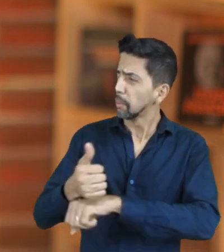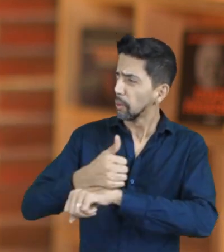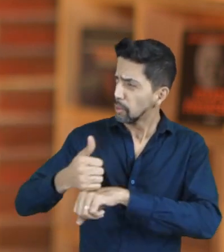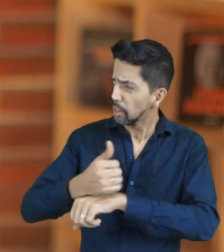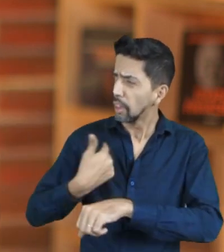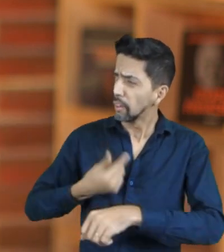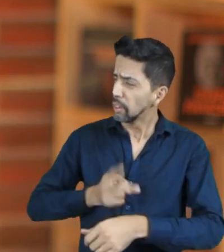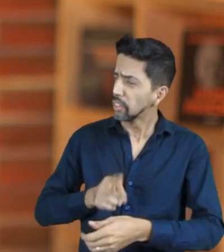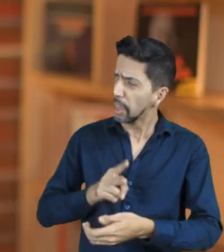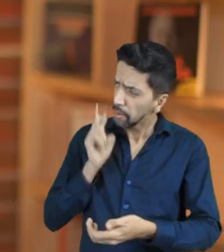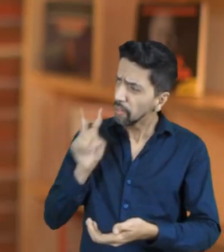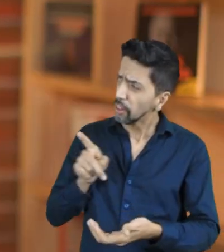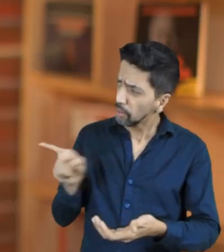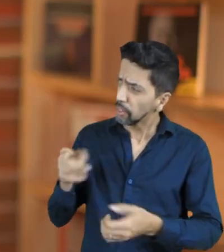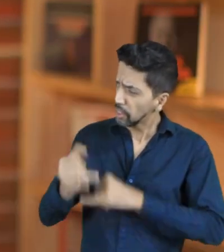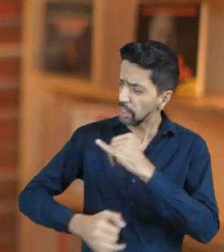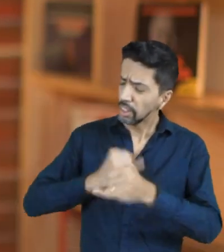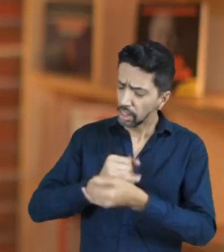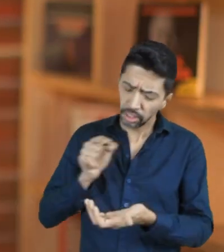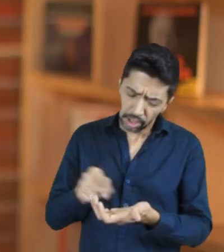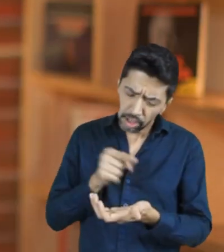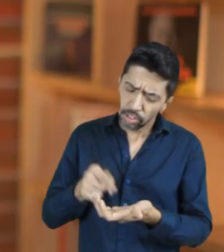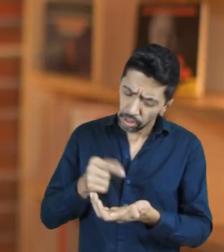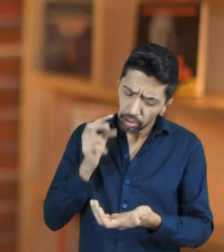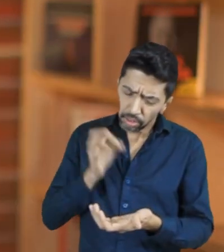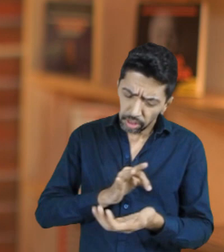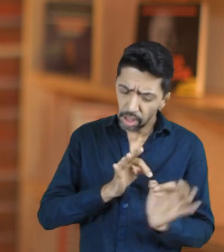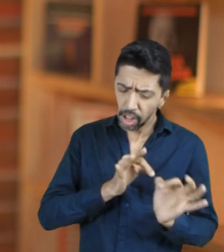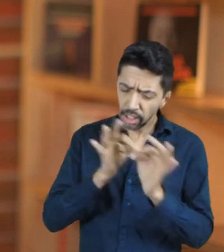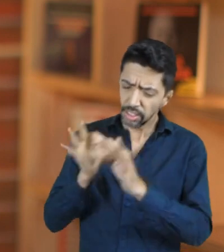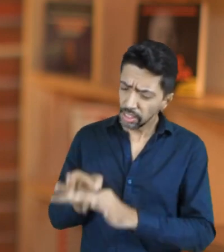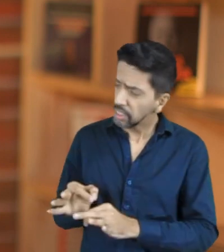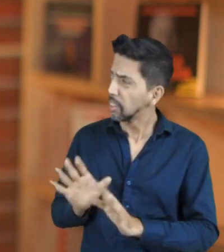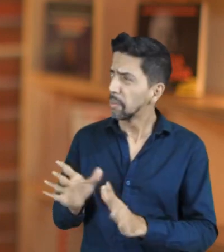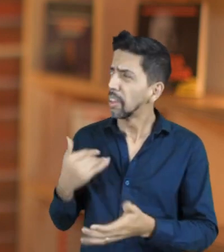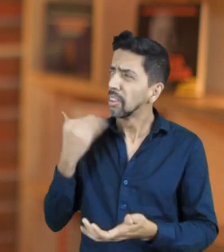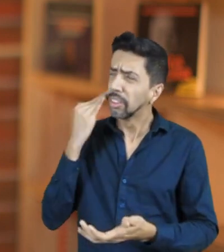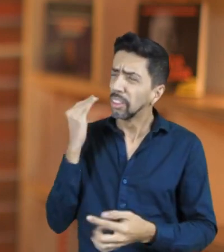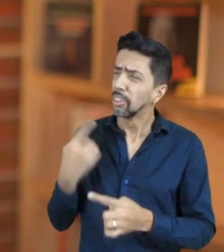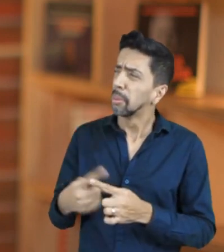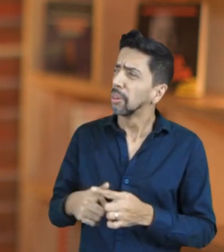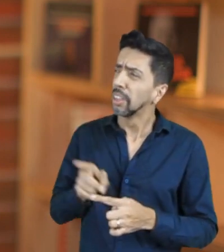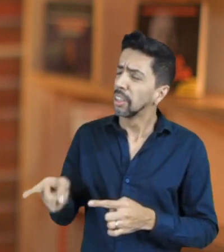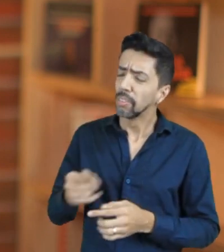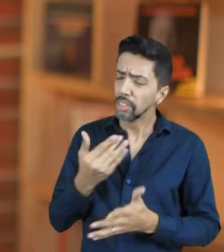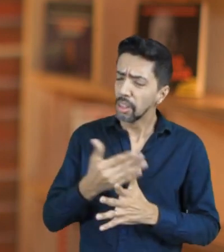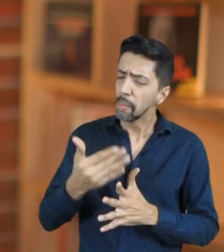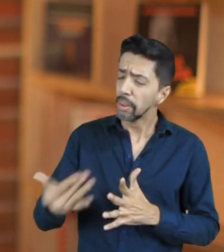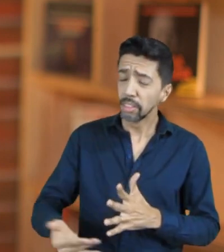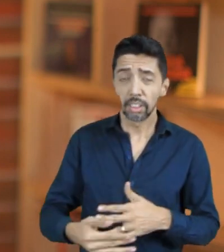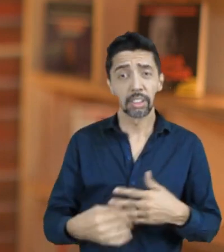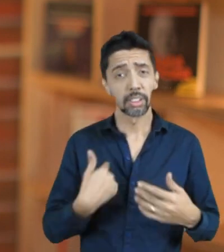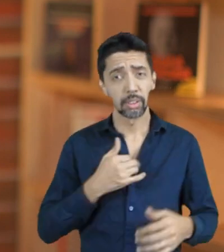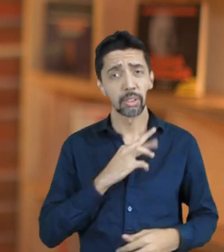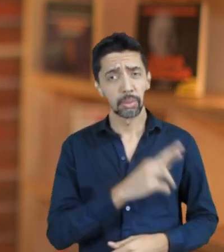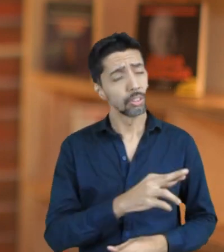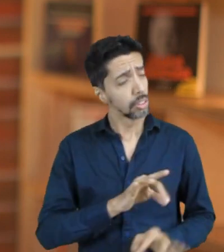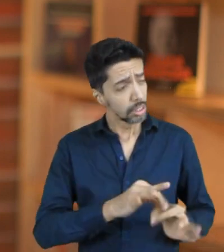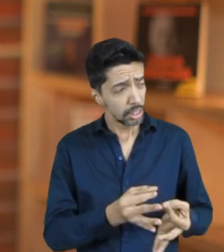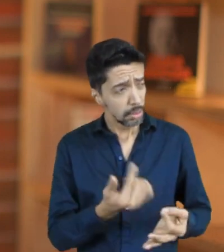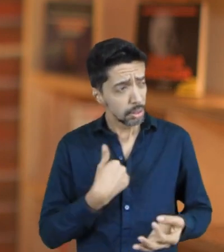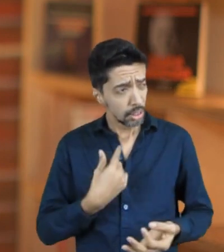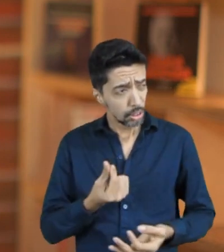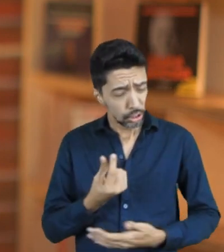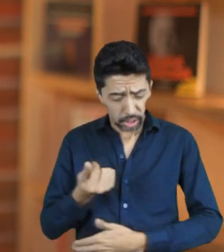revista sempre estou falando com o senhor e o que eu vejo lá os vídeos e tal mas eu não peguei um vídeo ainda que entendesse Porque que o senhor está